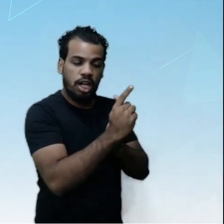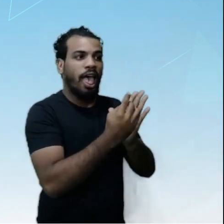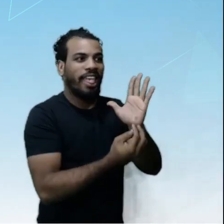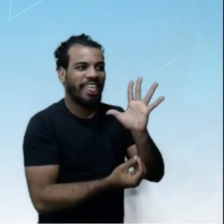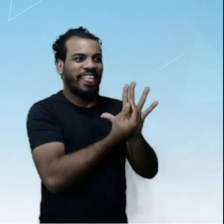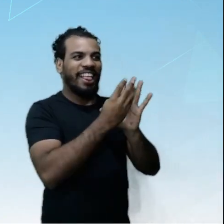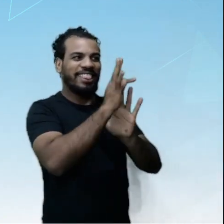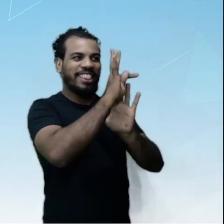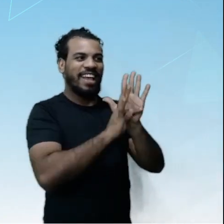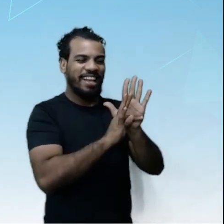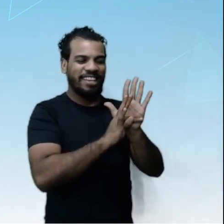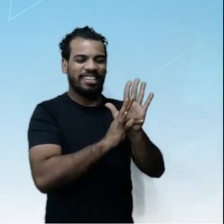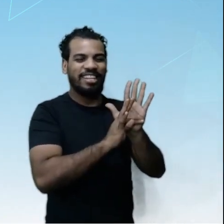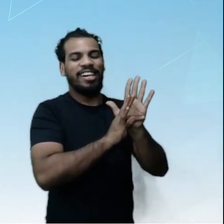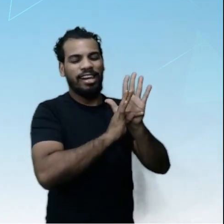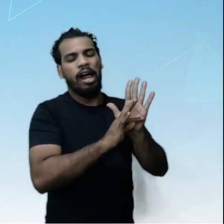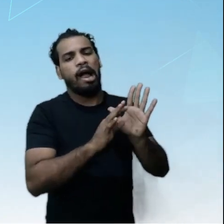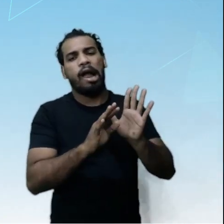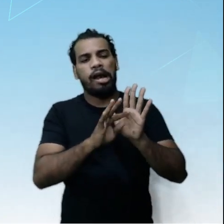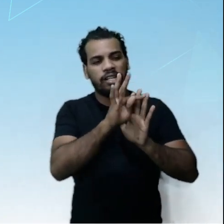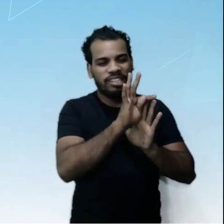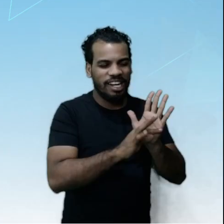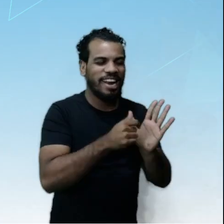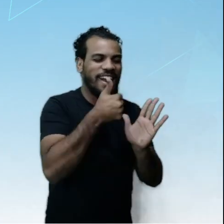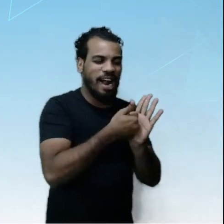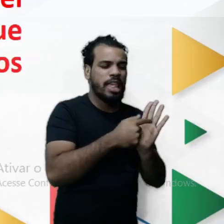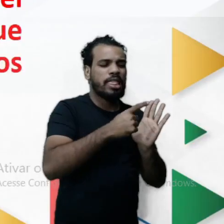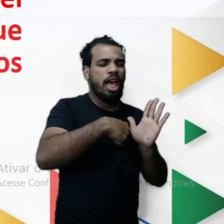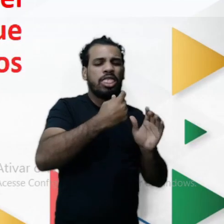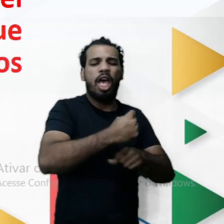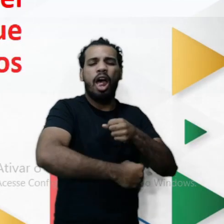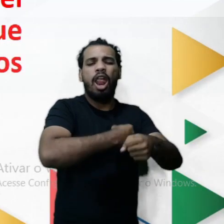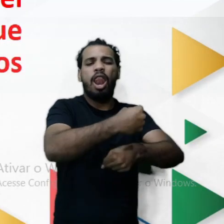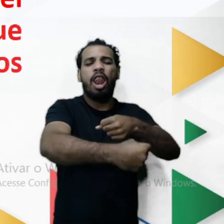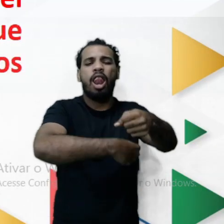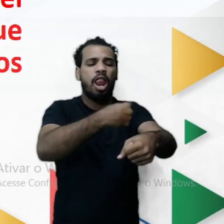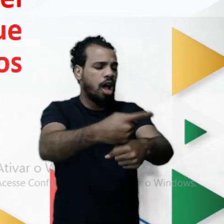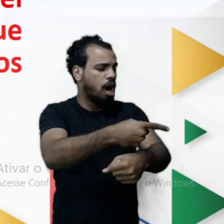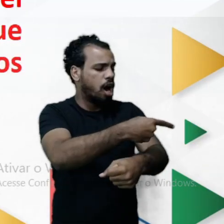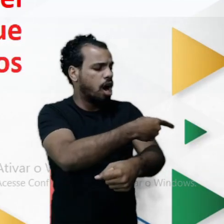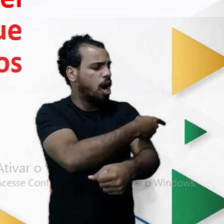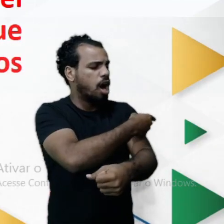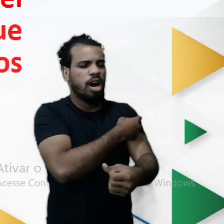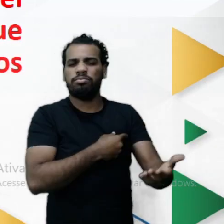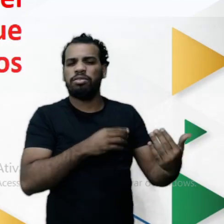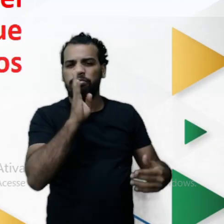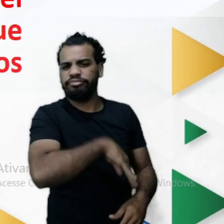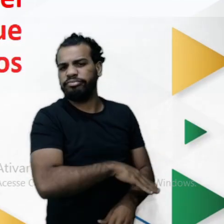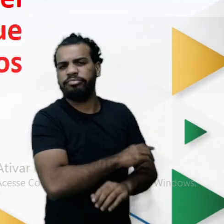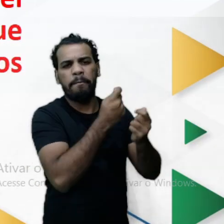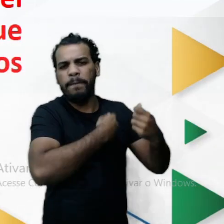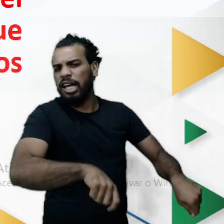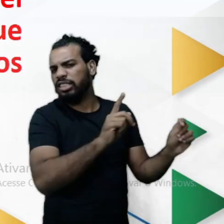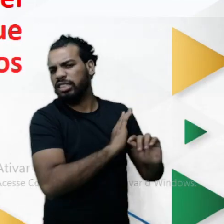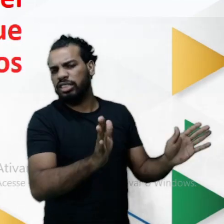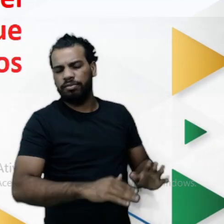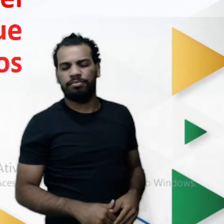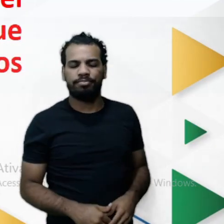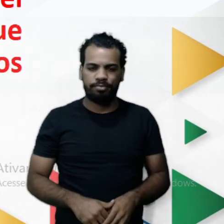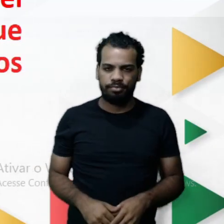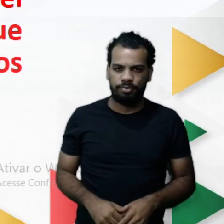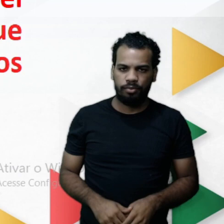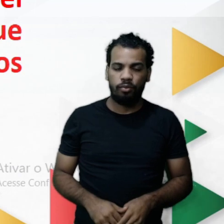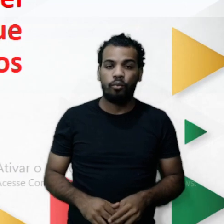desaparecem. Gravem bem isso. Então, vamos lá, acompanhe mais comigo. Vamos lá. Eles, os gêneros, não podem